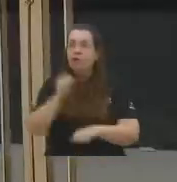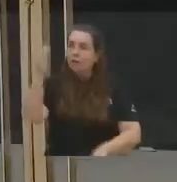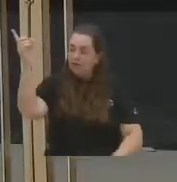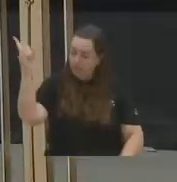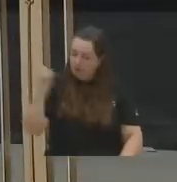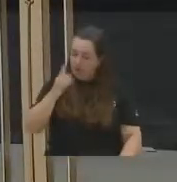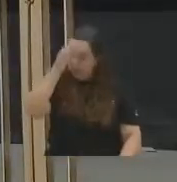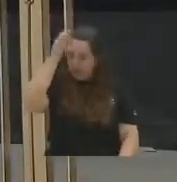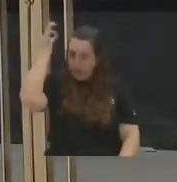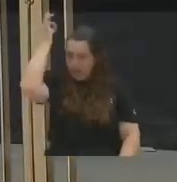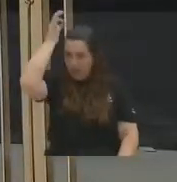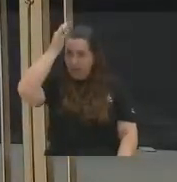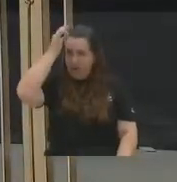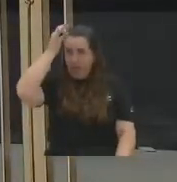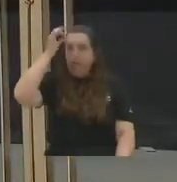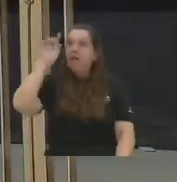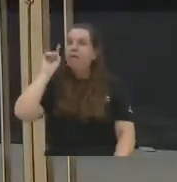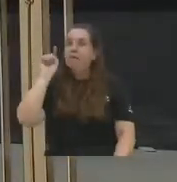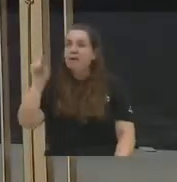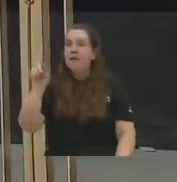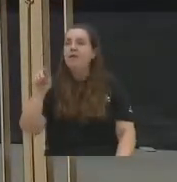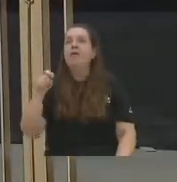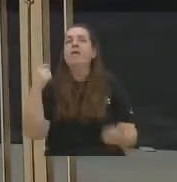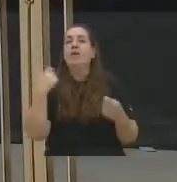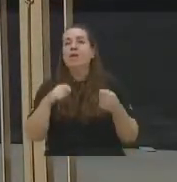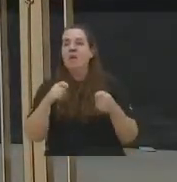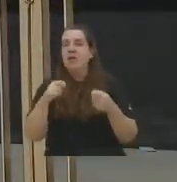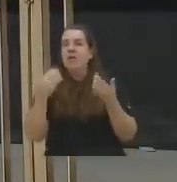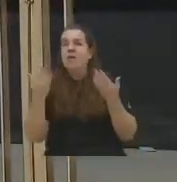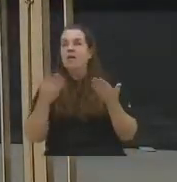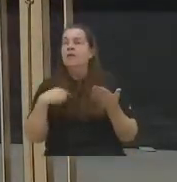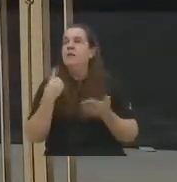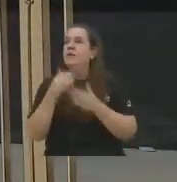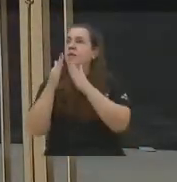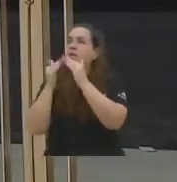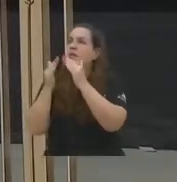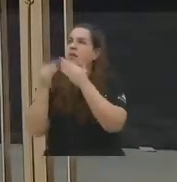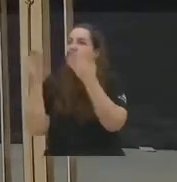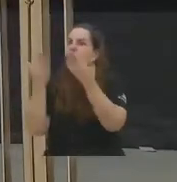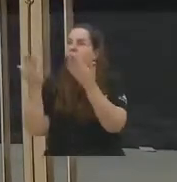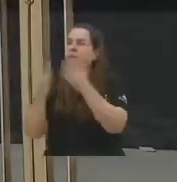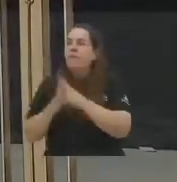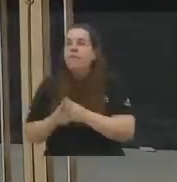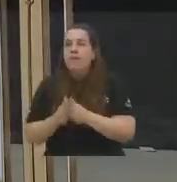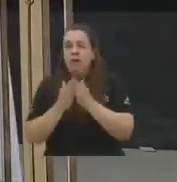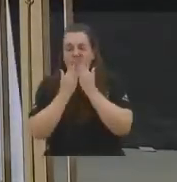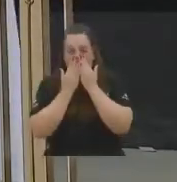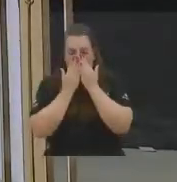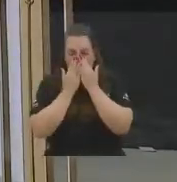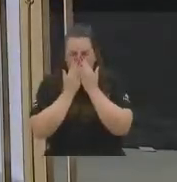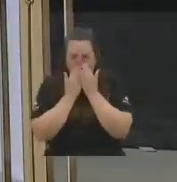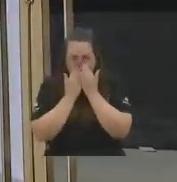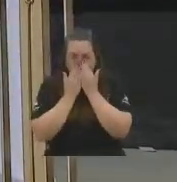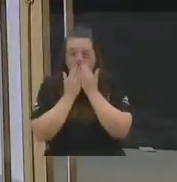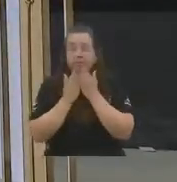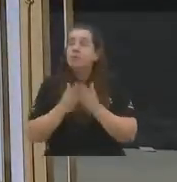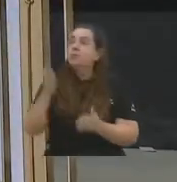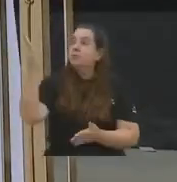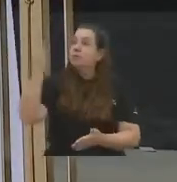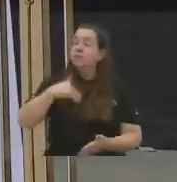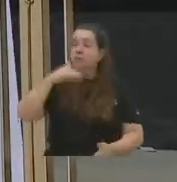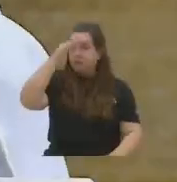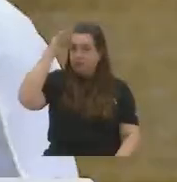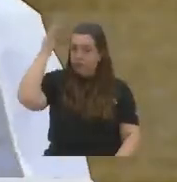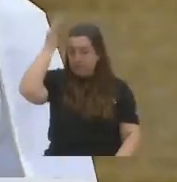Espírito Santo. Este deve ser o nosso pedido agora. Vinde Espírito Santo. Você